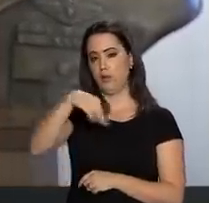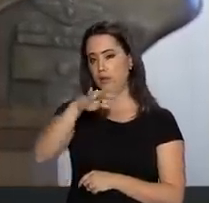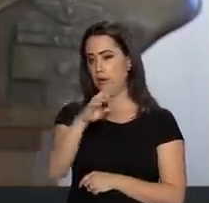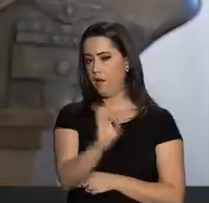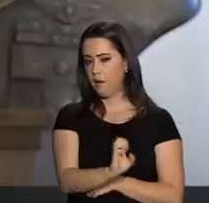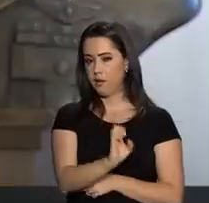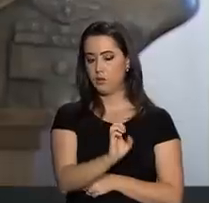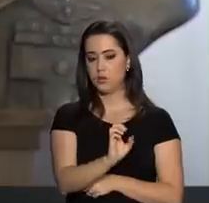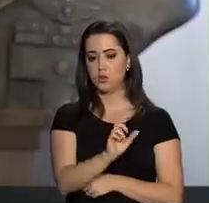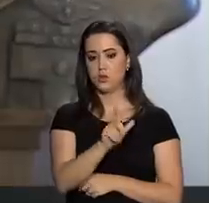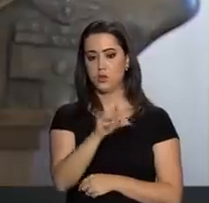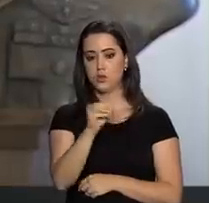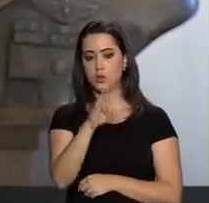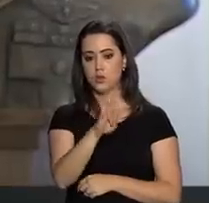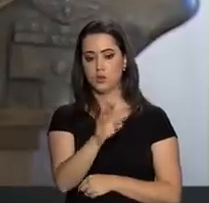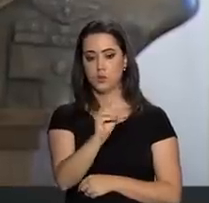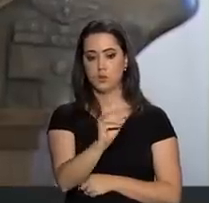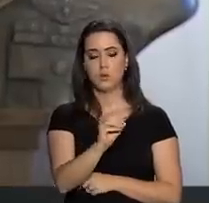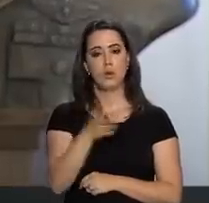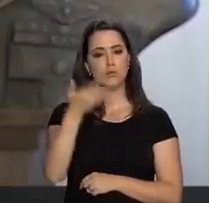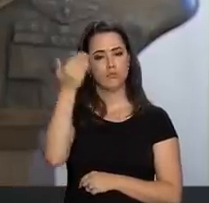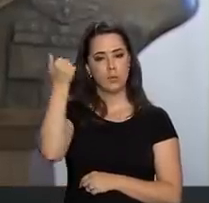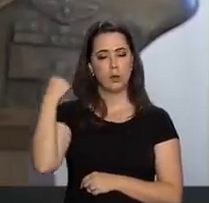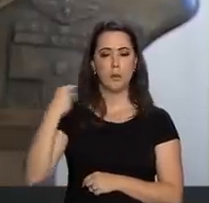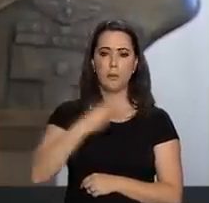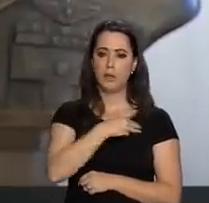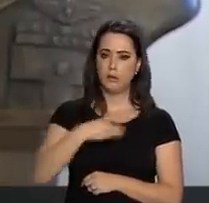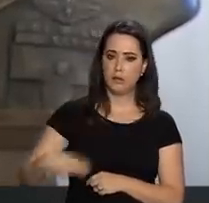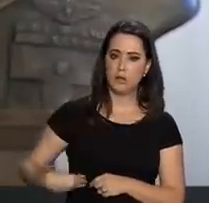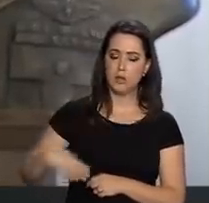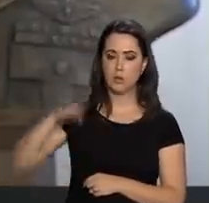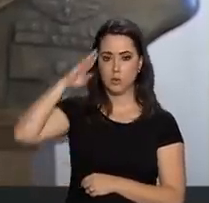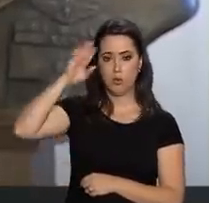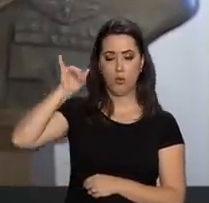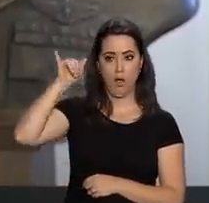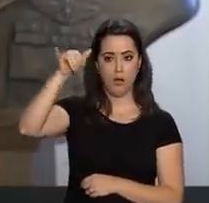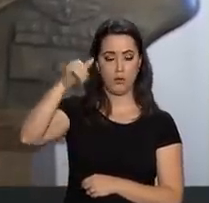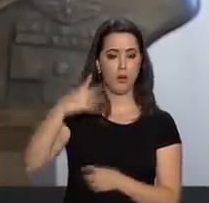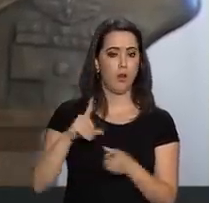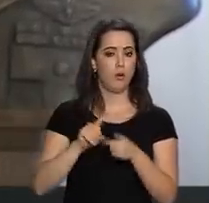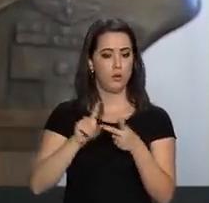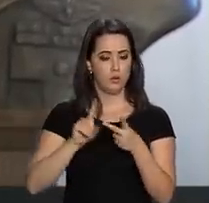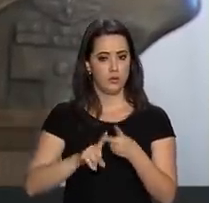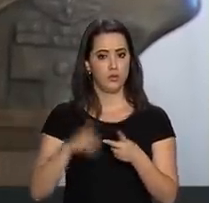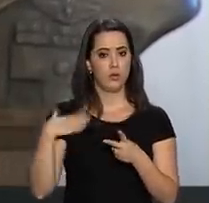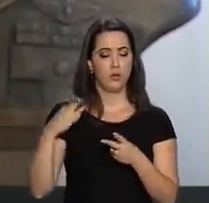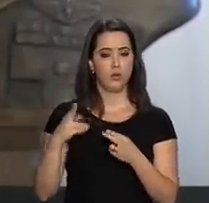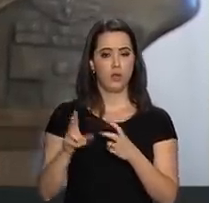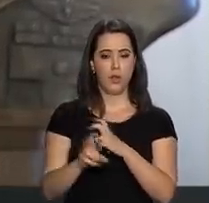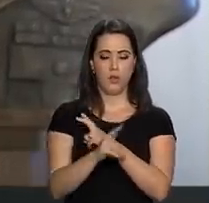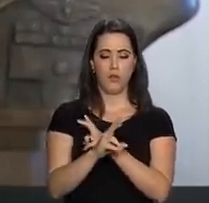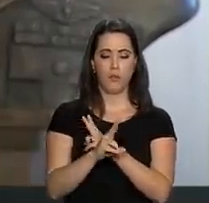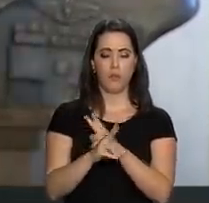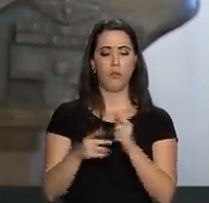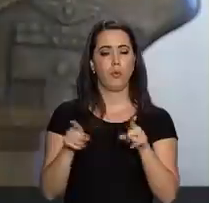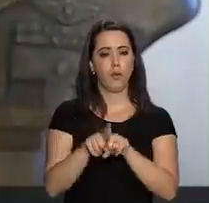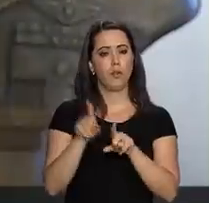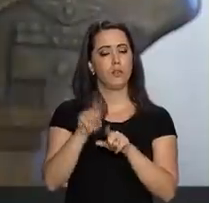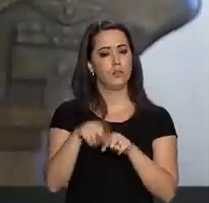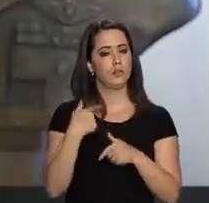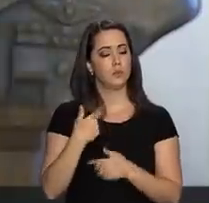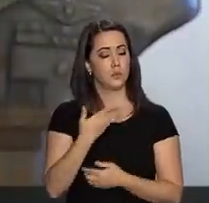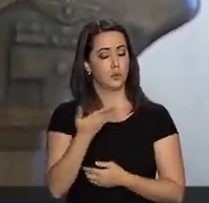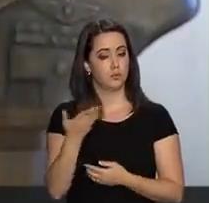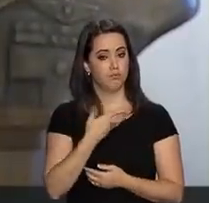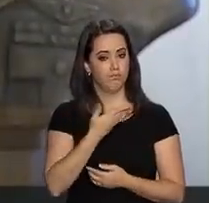Lobo, mais ministro da antigo ministro da Aeronáutica, almirante Moura Neto, tenente brigadeiro do ar Saito e meu comandante